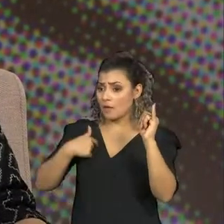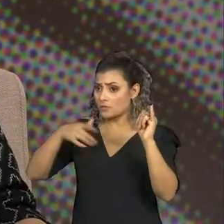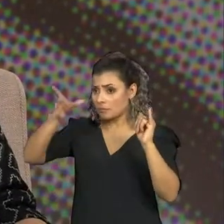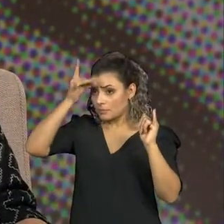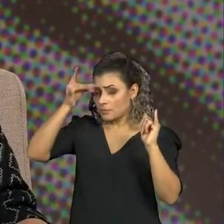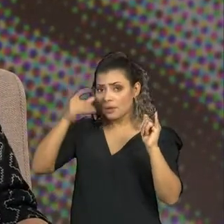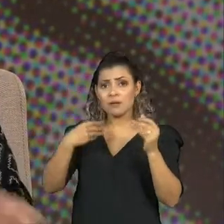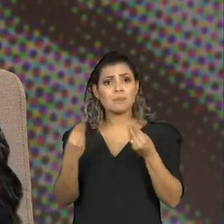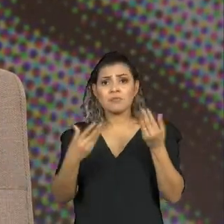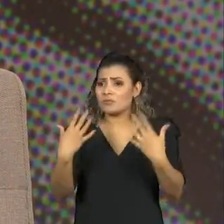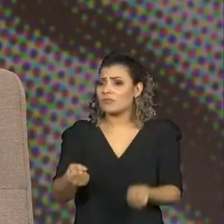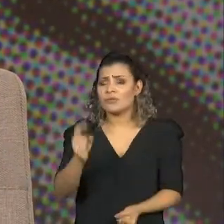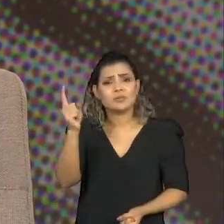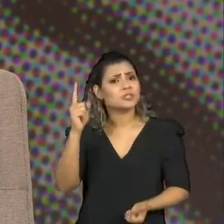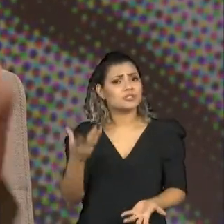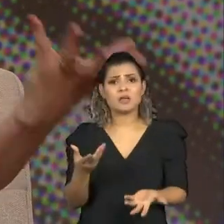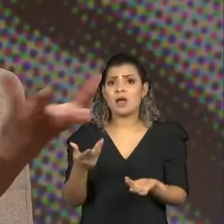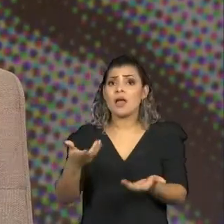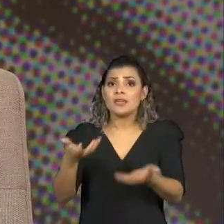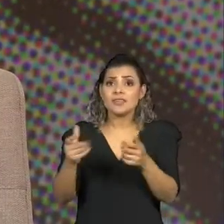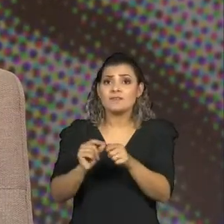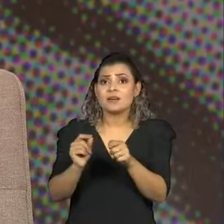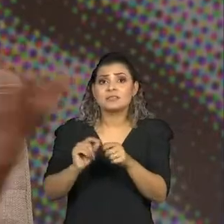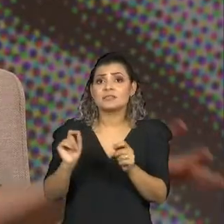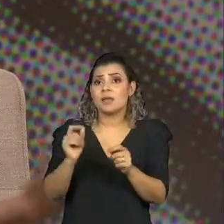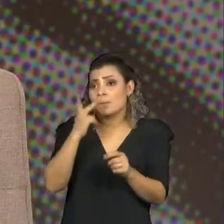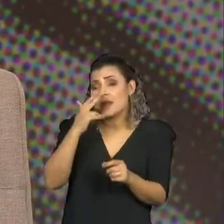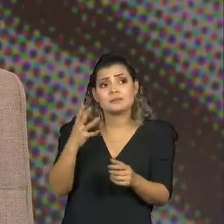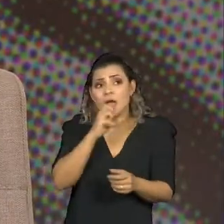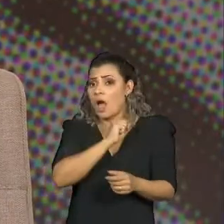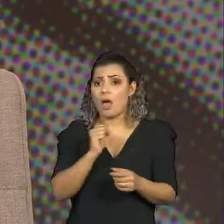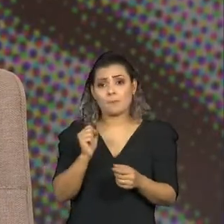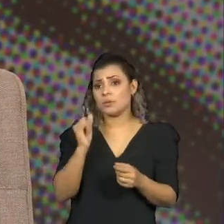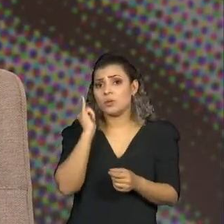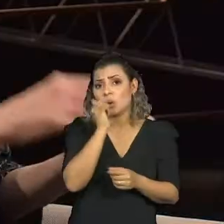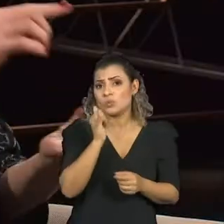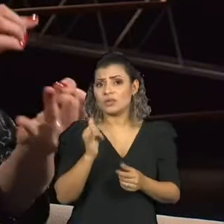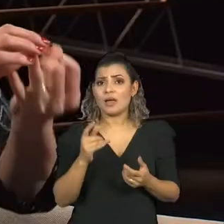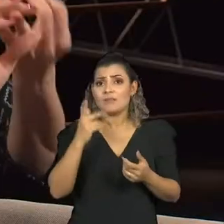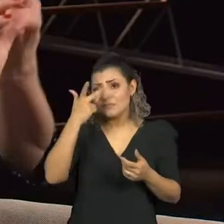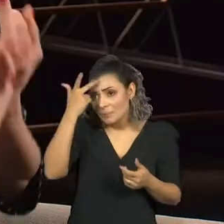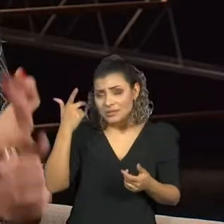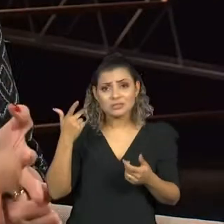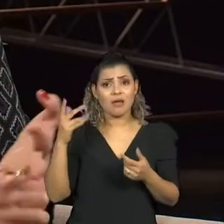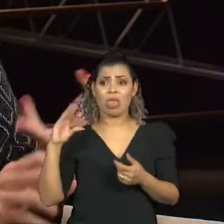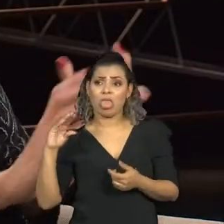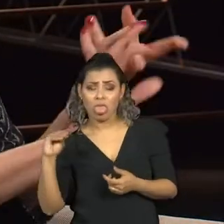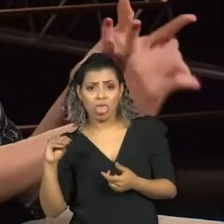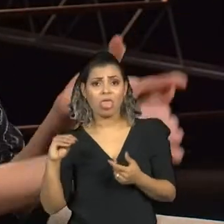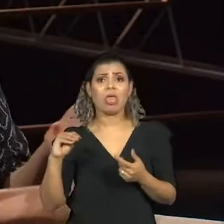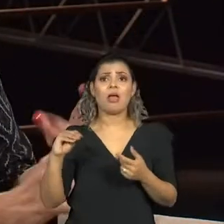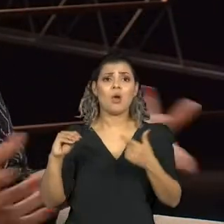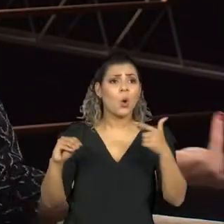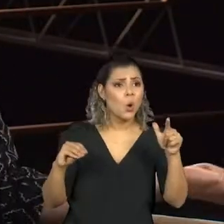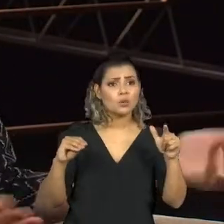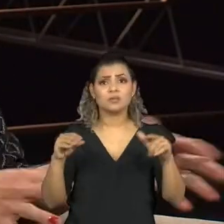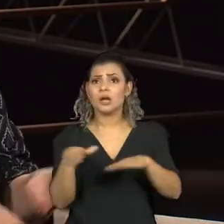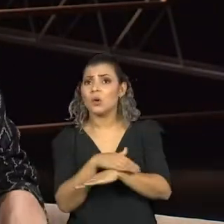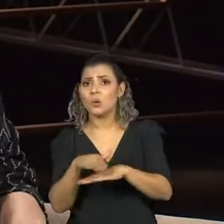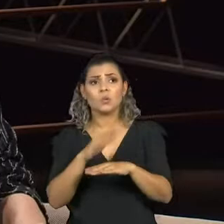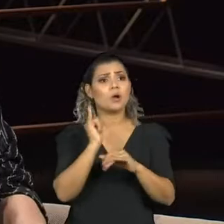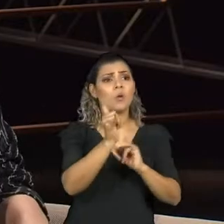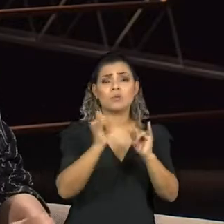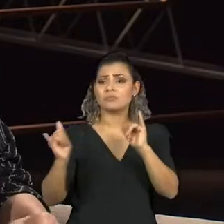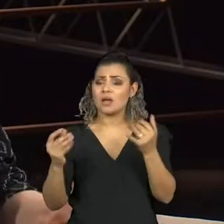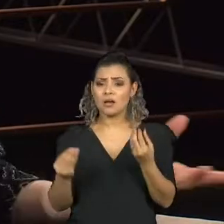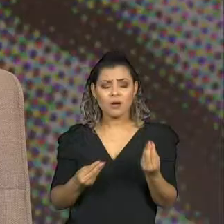eles não vão deixar. Eles querem que a gente faça uma coisa numa tapadeira. Uma pessoa conta uma história, vai ter banco, vai ter farmácia, rua. Como é que a gente vai